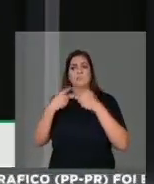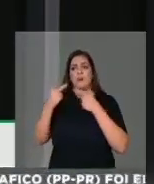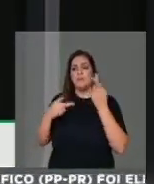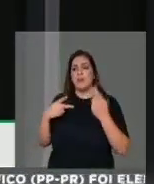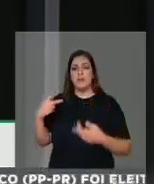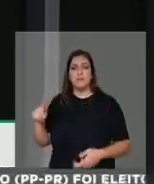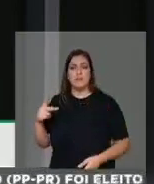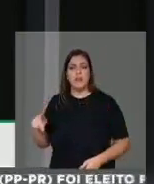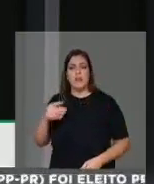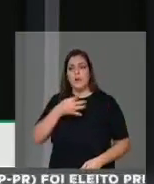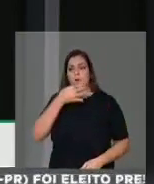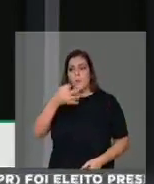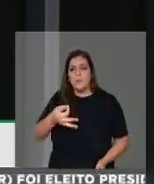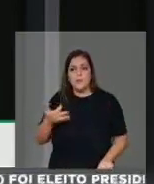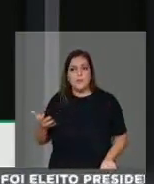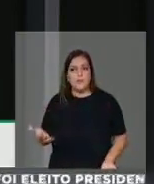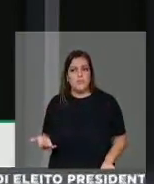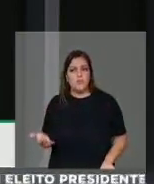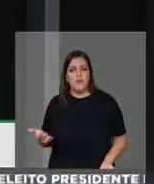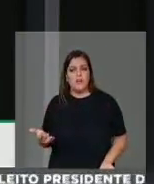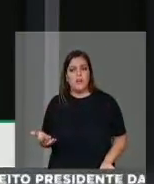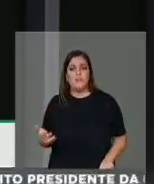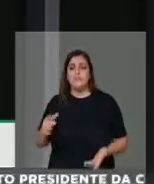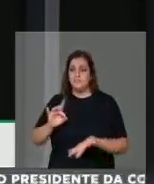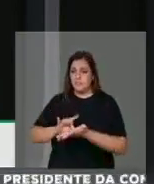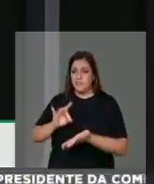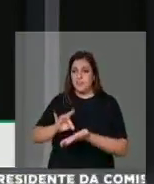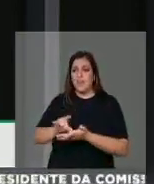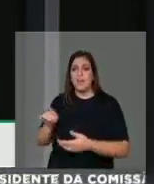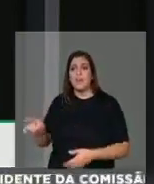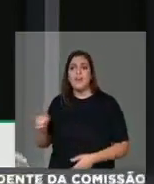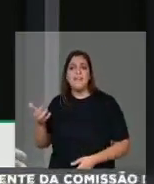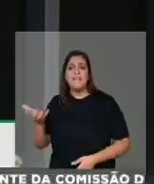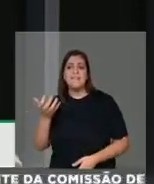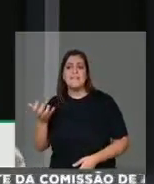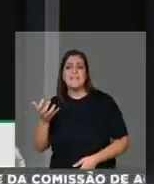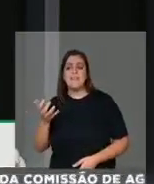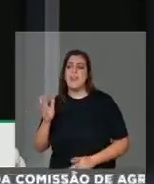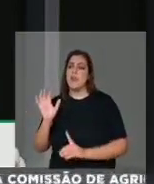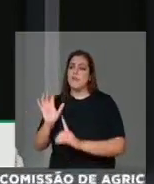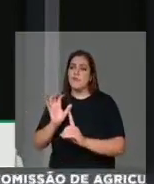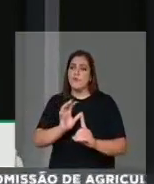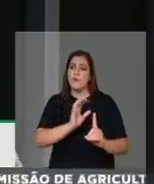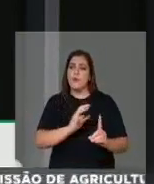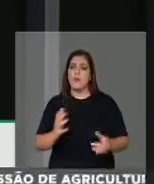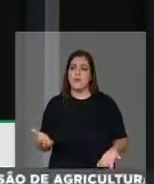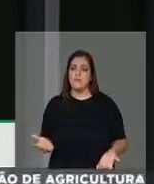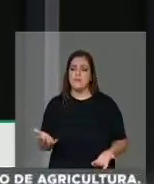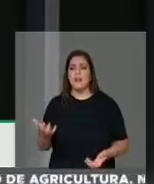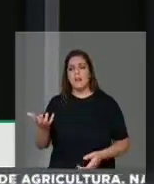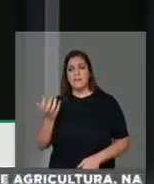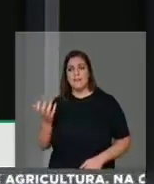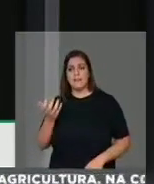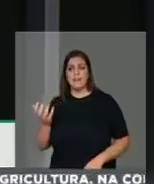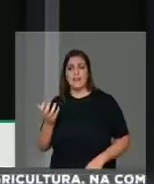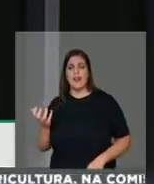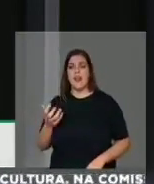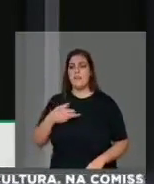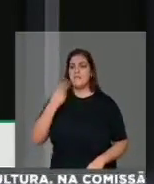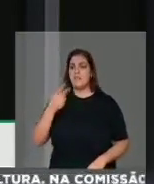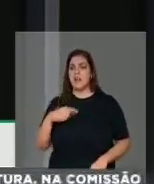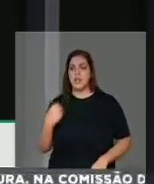que tem o desejo de tutelar a nação, como se o Exército pudesse tutelar a nação. A nação é a